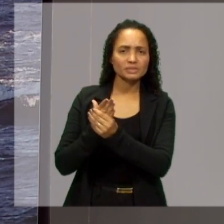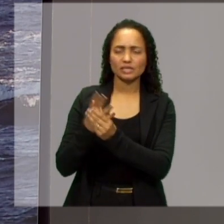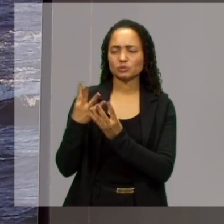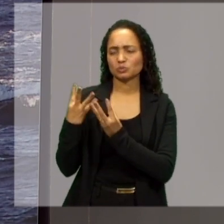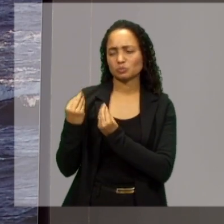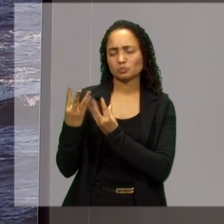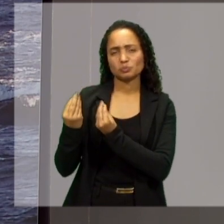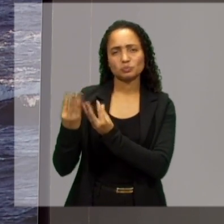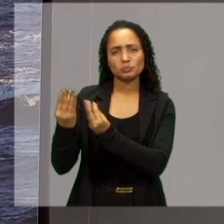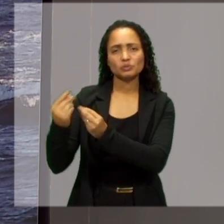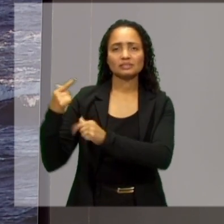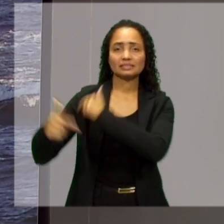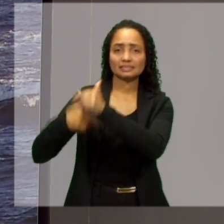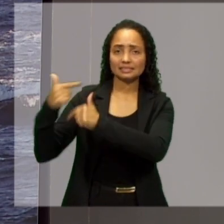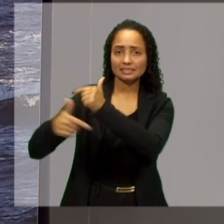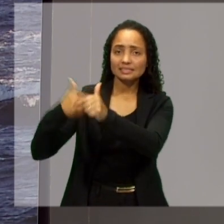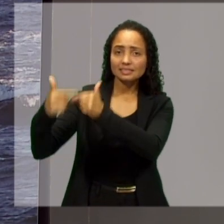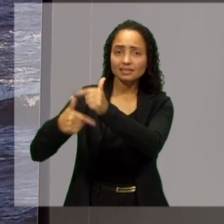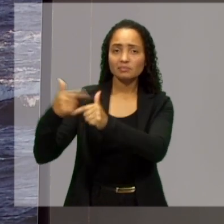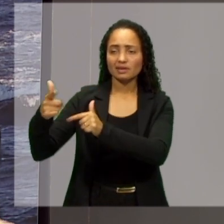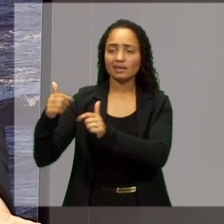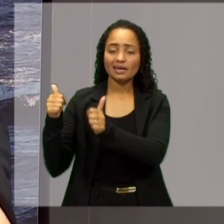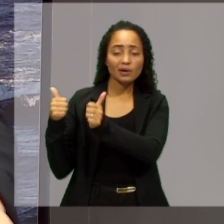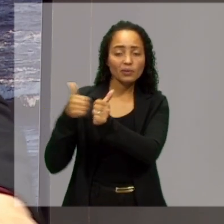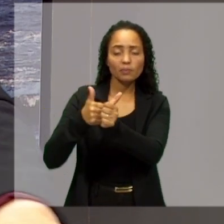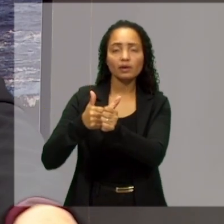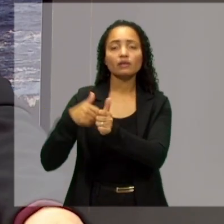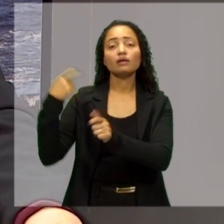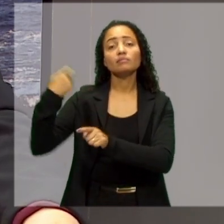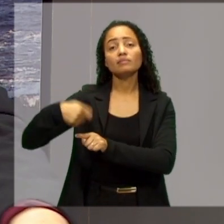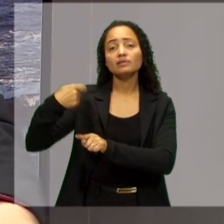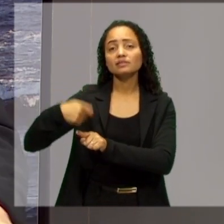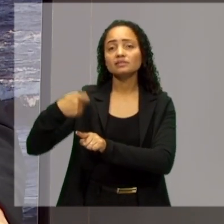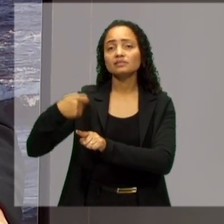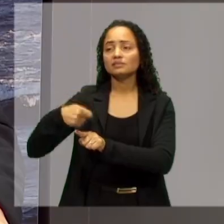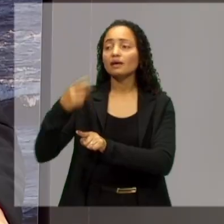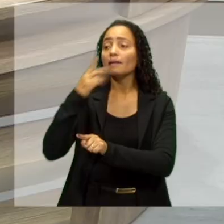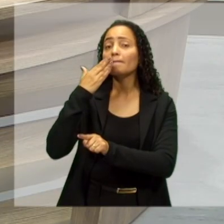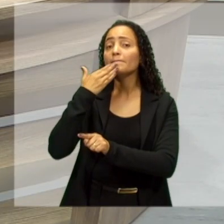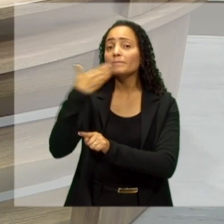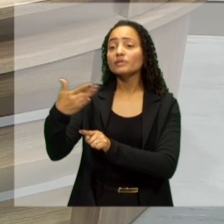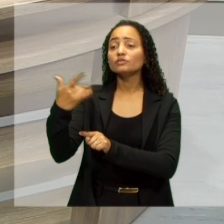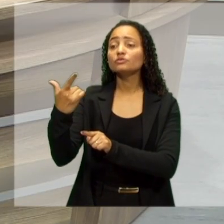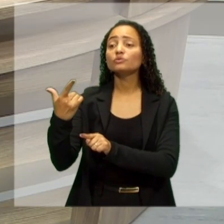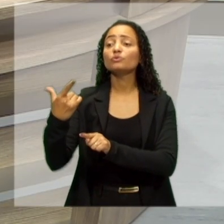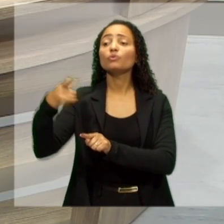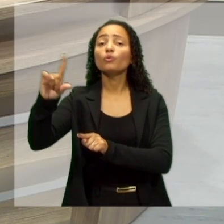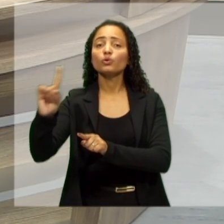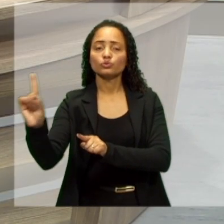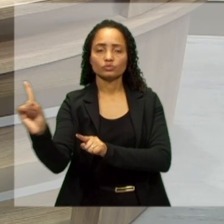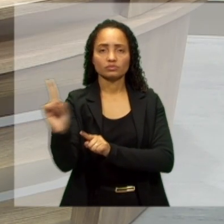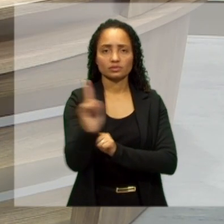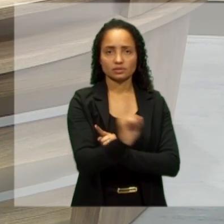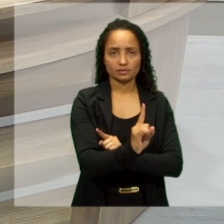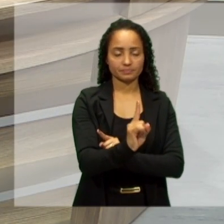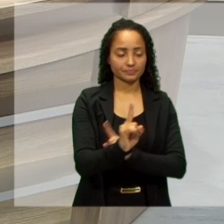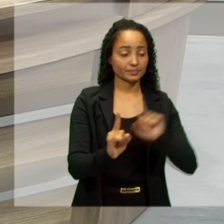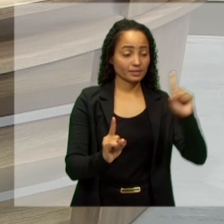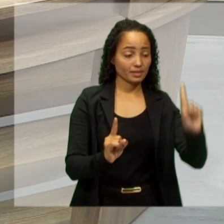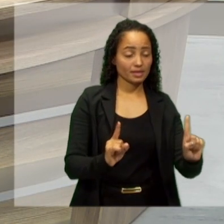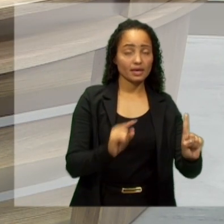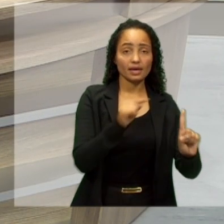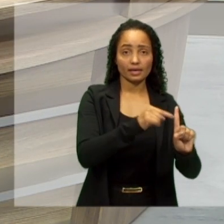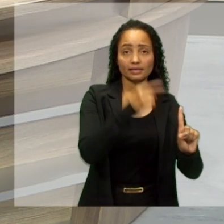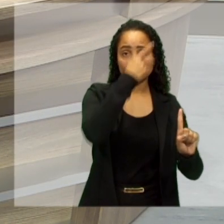muito grande para acompanhar e tenha que delegar para um defensor Y outro. Essas pessoas que